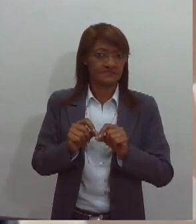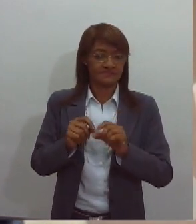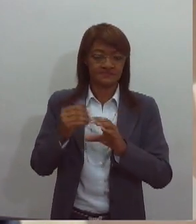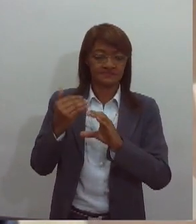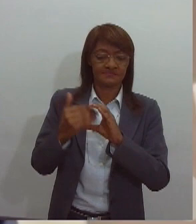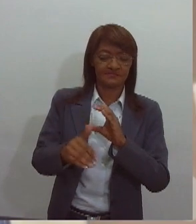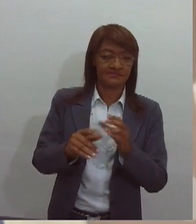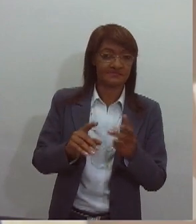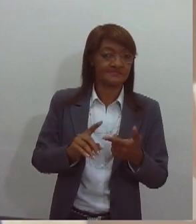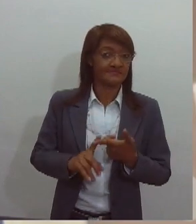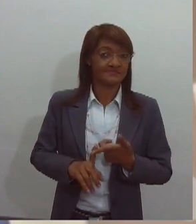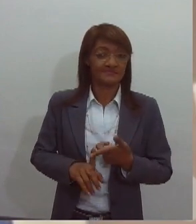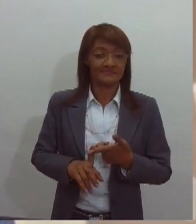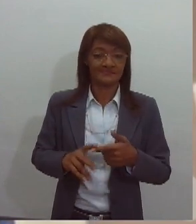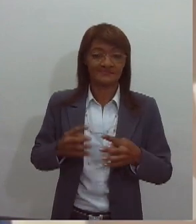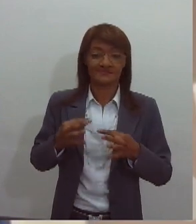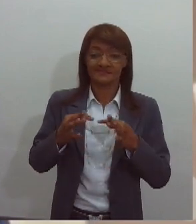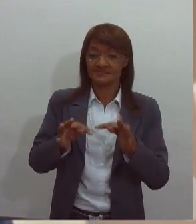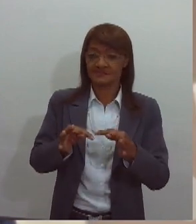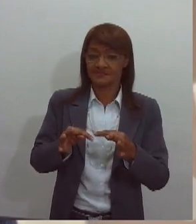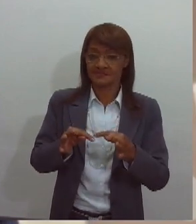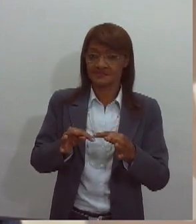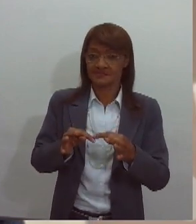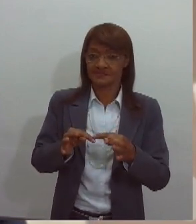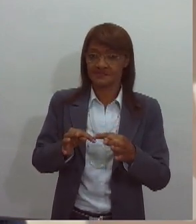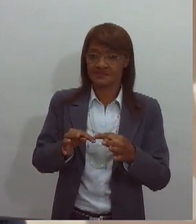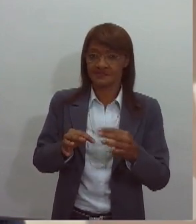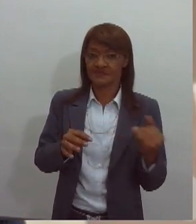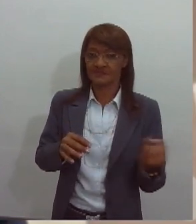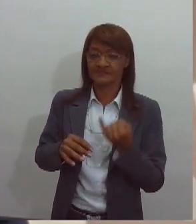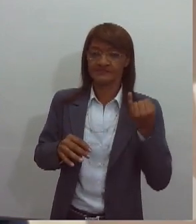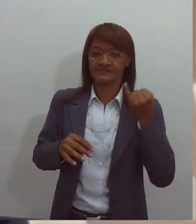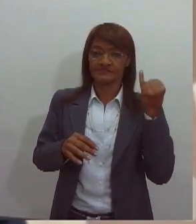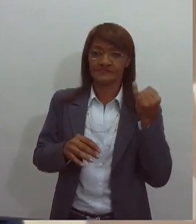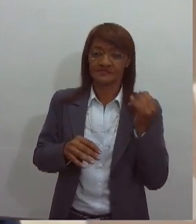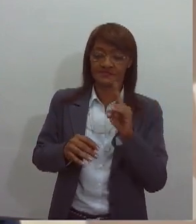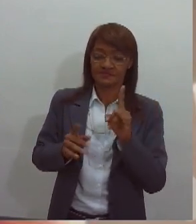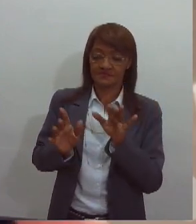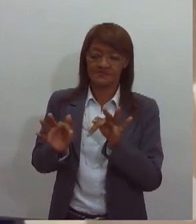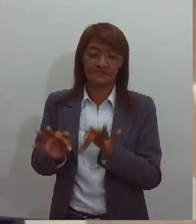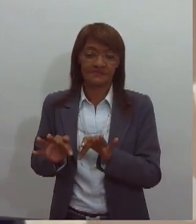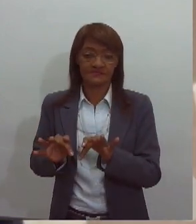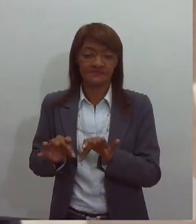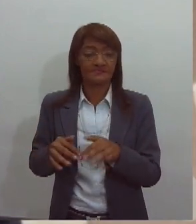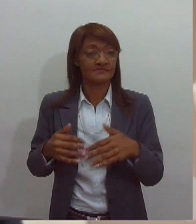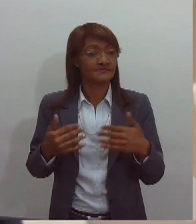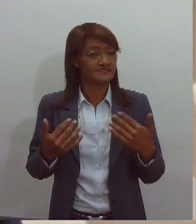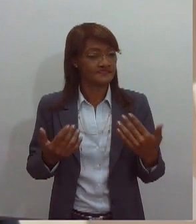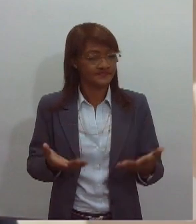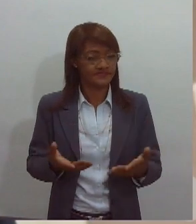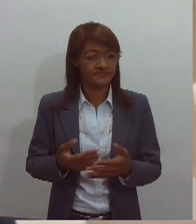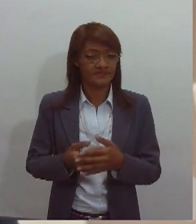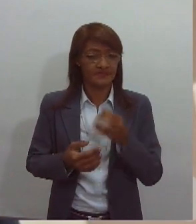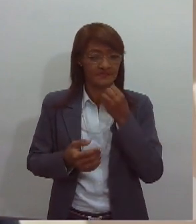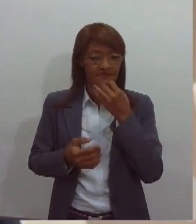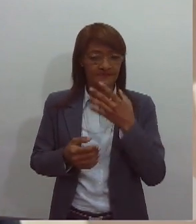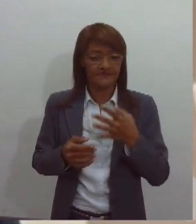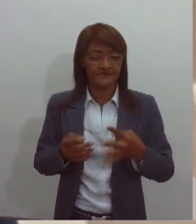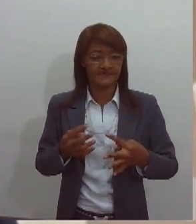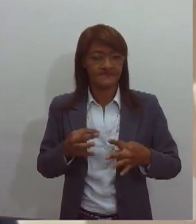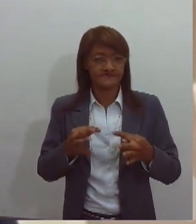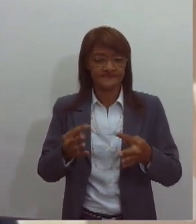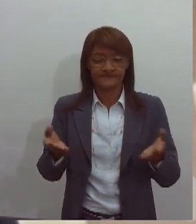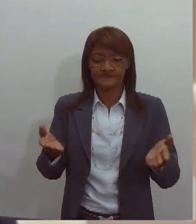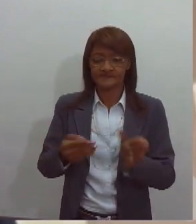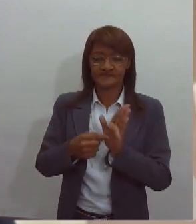como meios e não como fim. Então, a ideia é entregar através dessas novas tecnologias que estão se colocando, inteligência